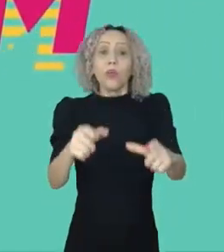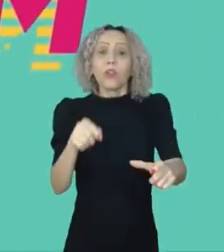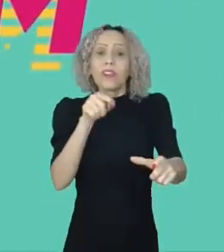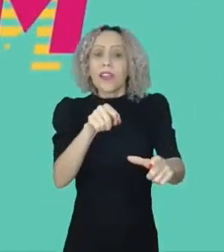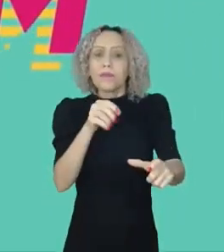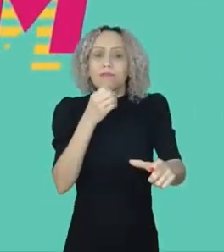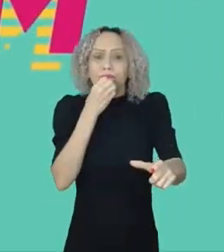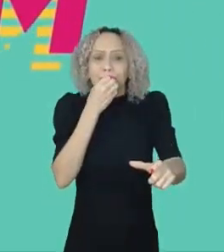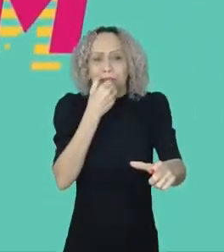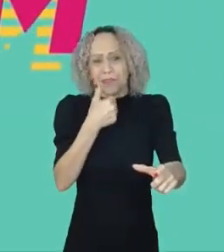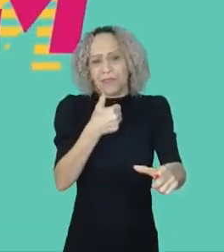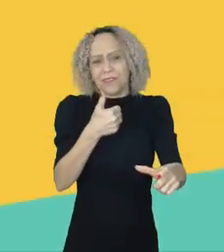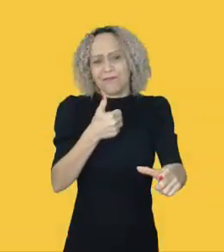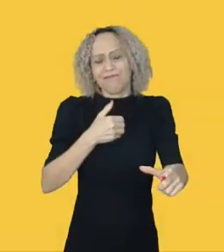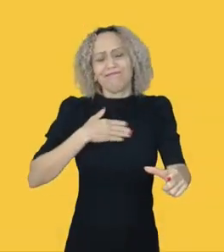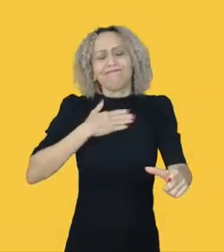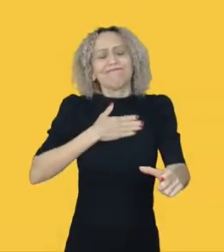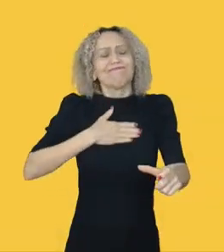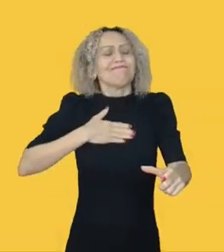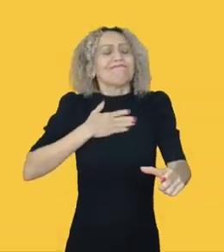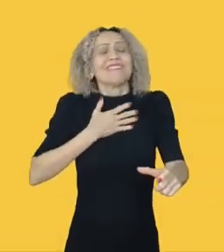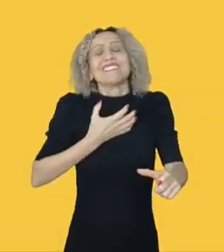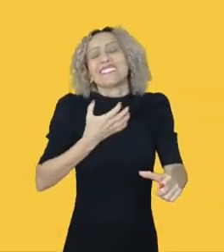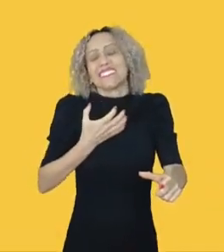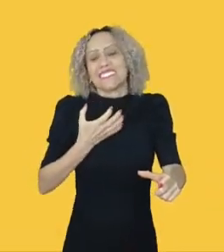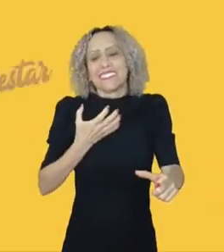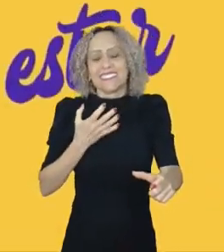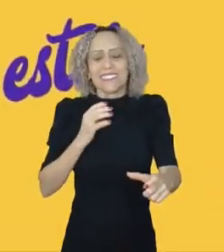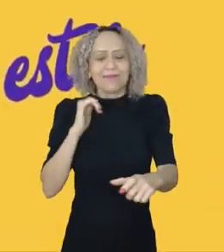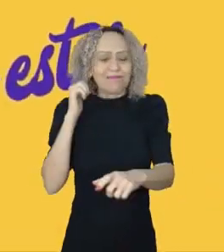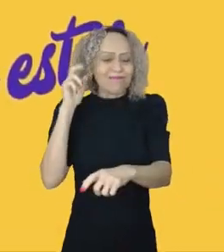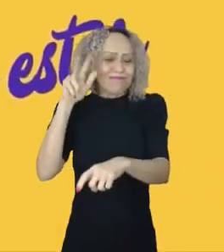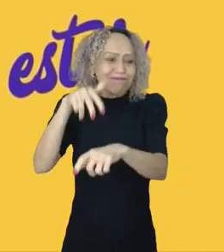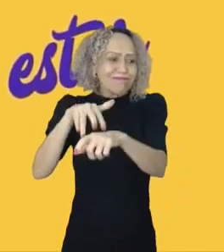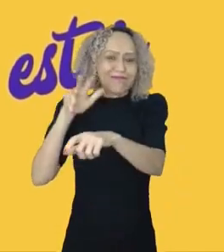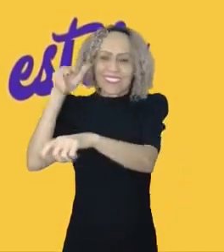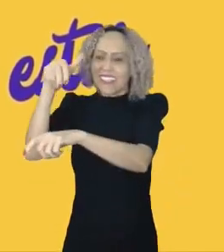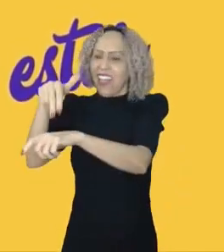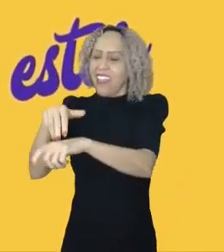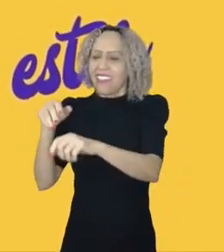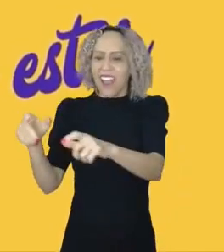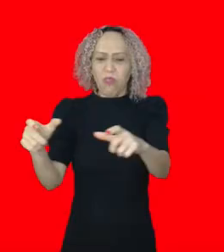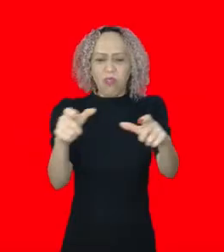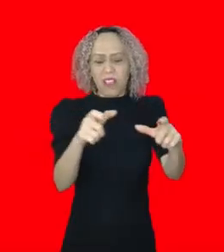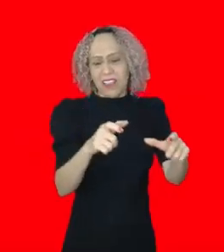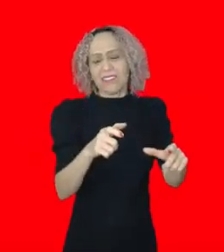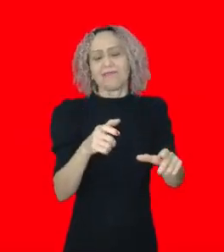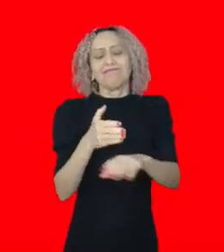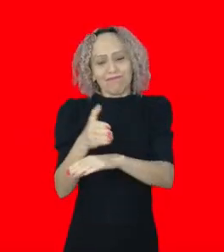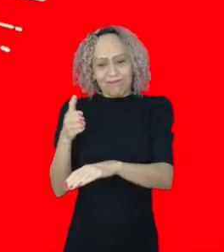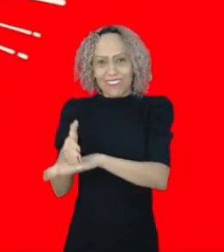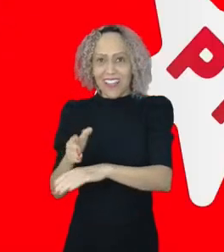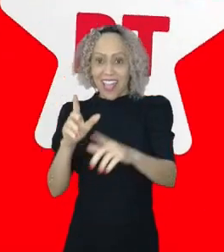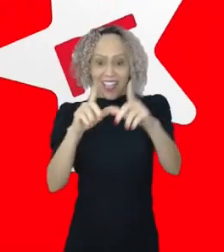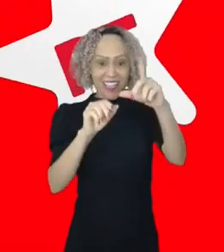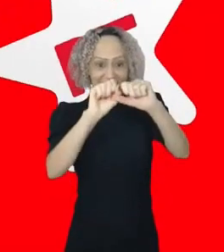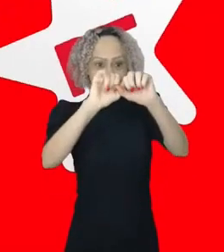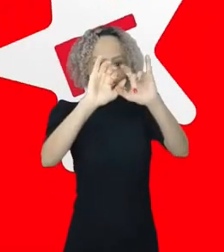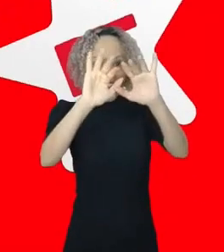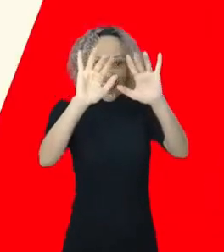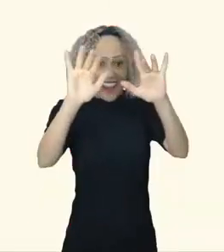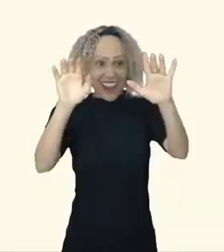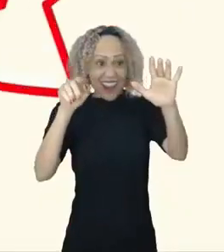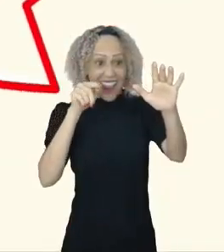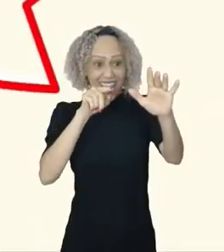lugar que é bom pra mim, é onde eu quiser estar. A estrela ainda